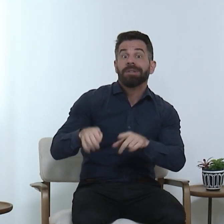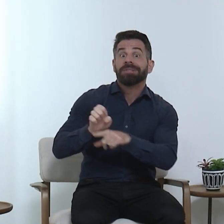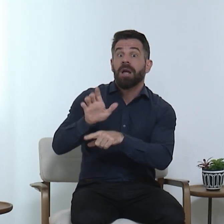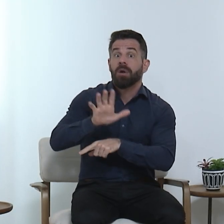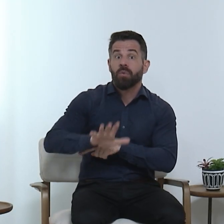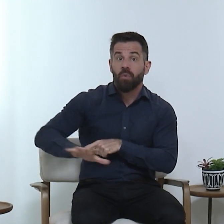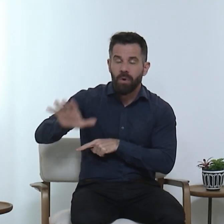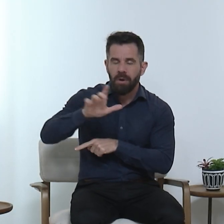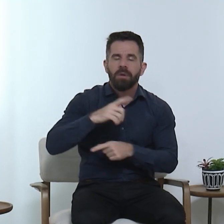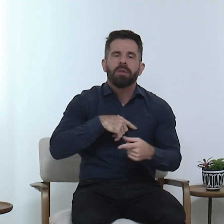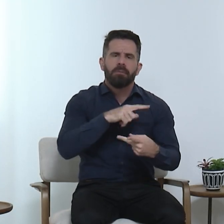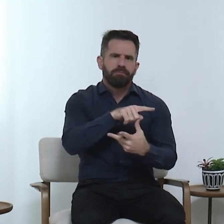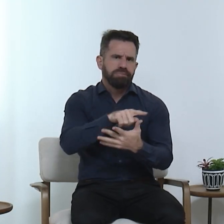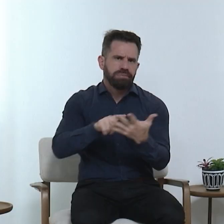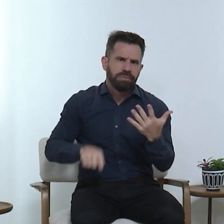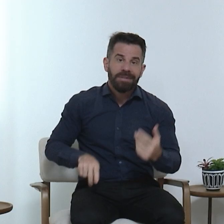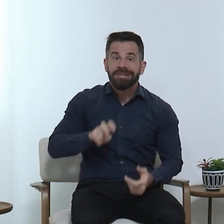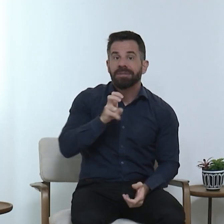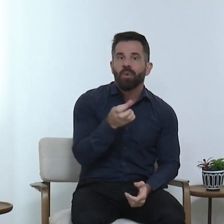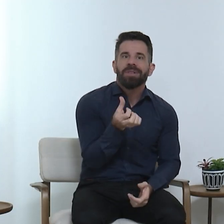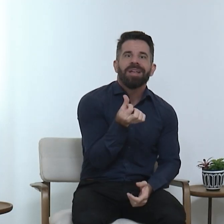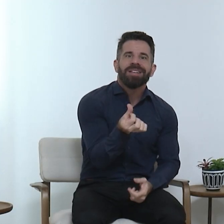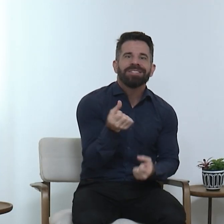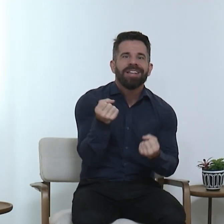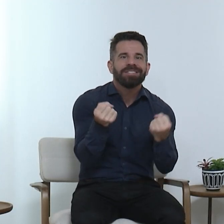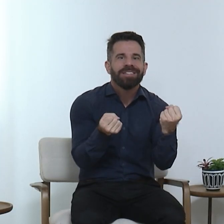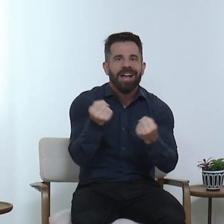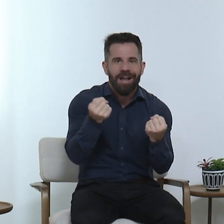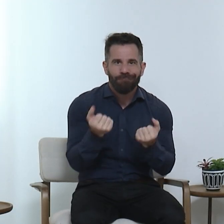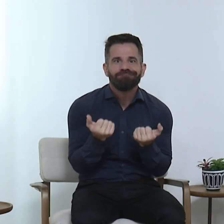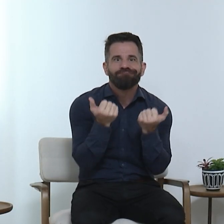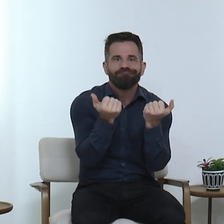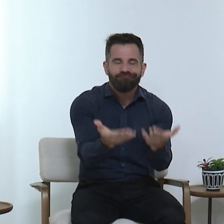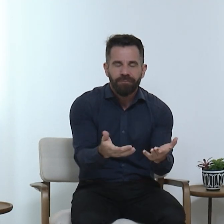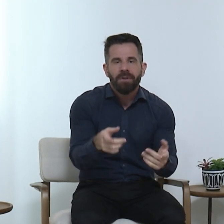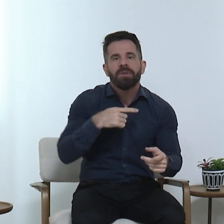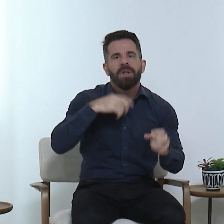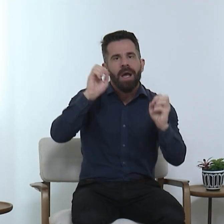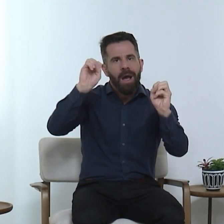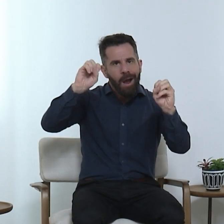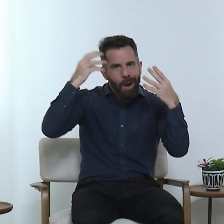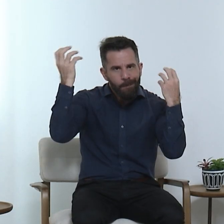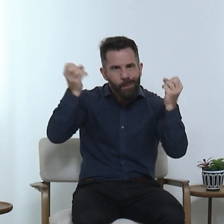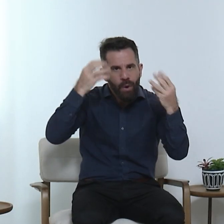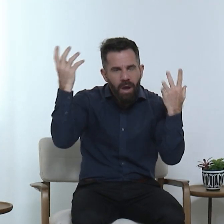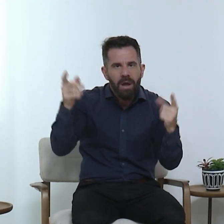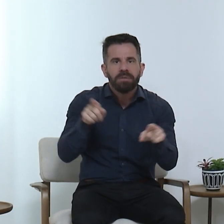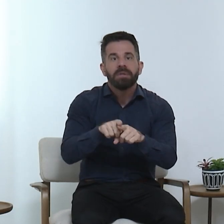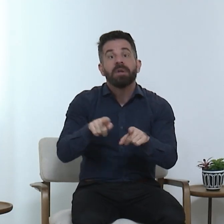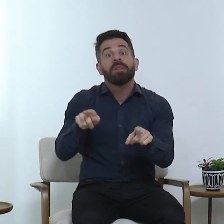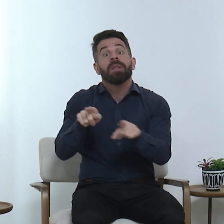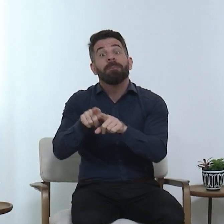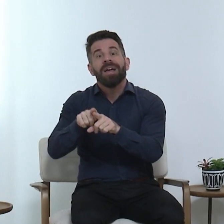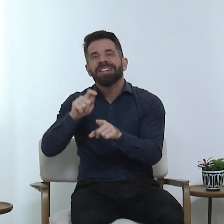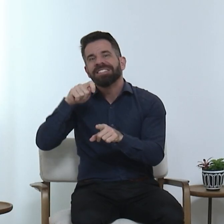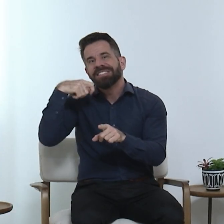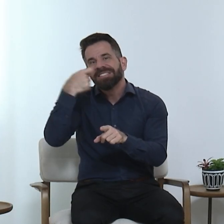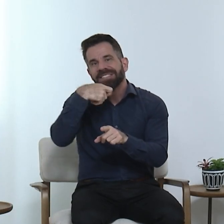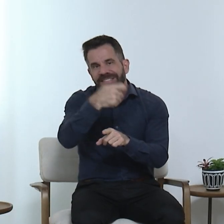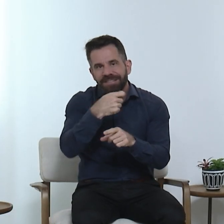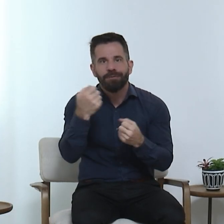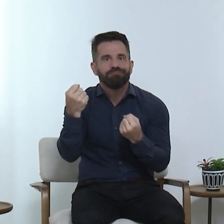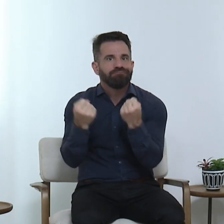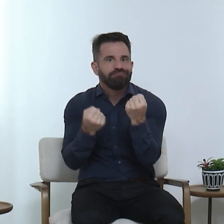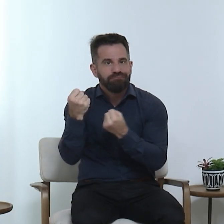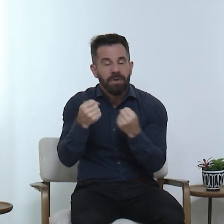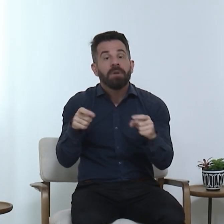ações incluem a entrega de 56 veículos, entre ambulâncias do SAMU, unidades odontológicas móveis e